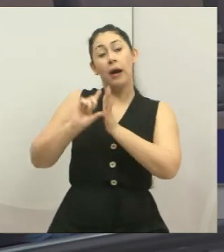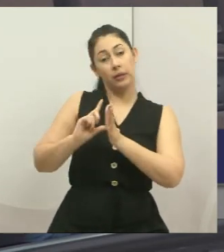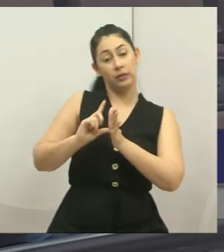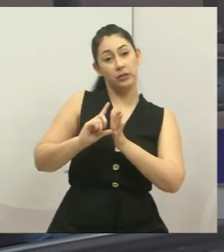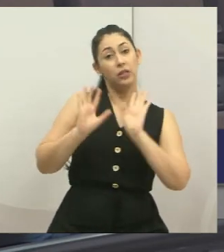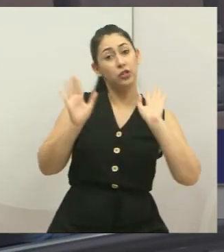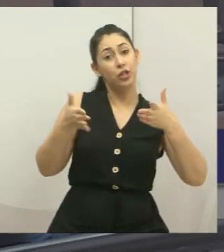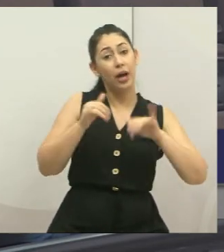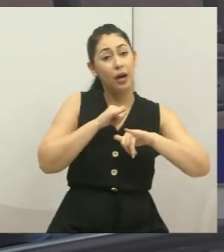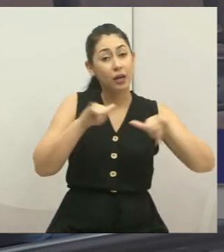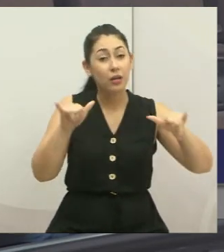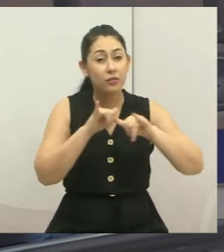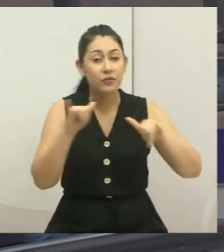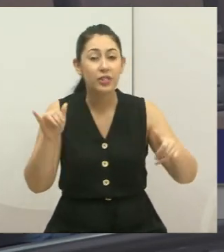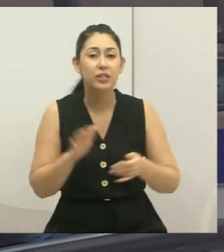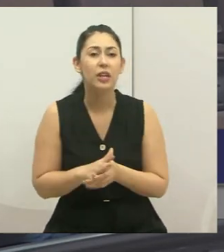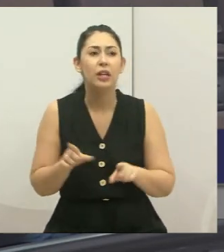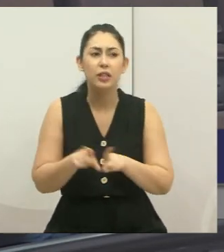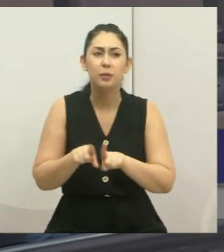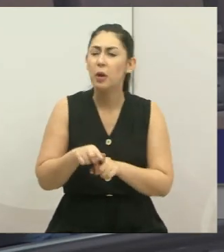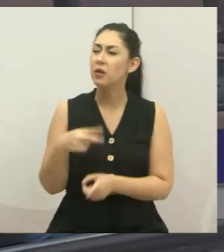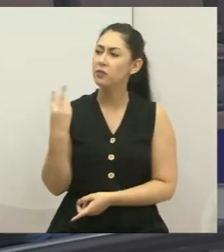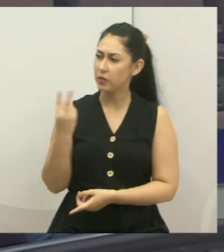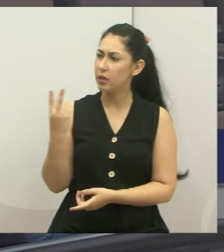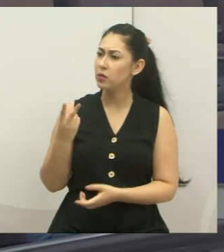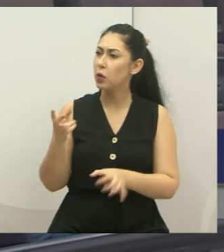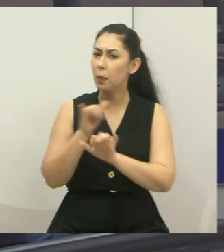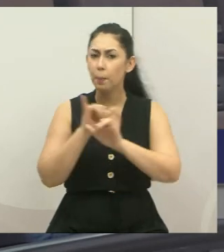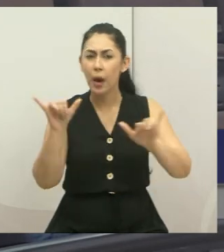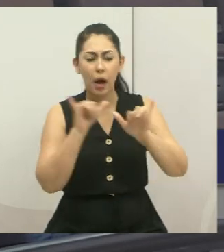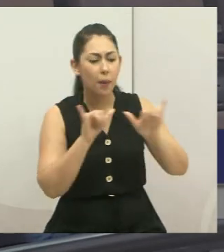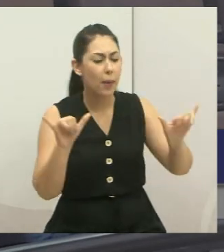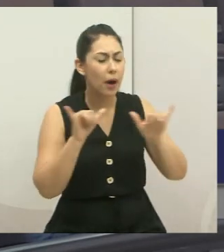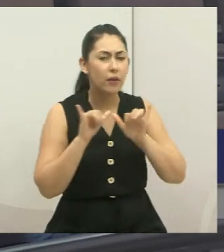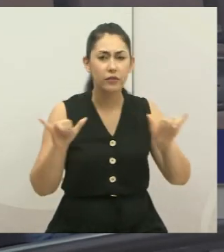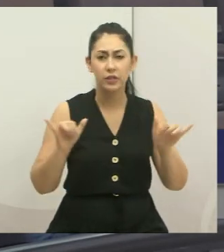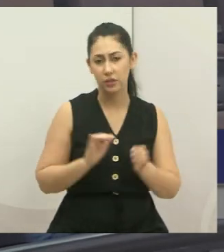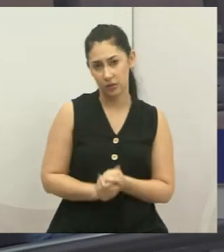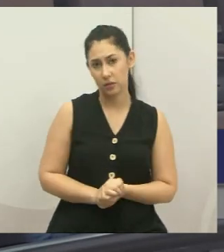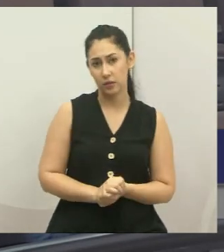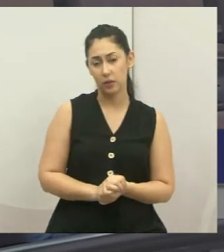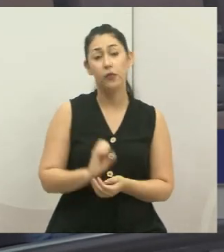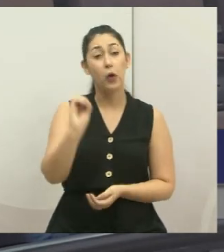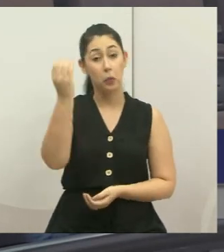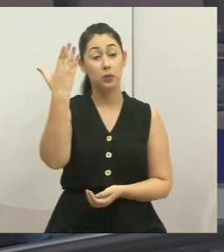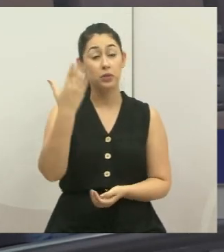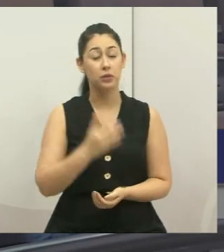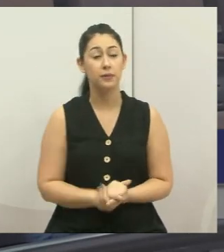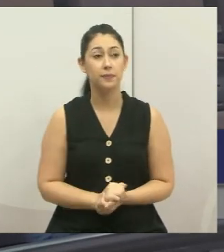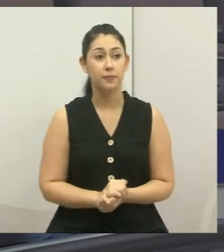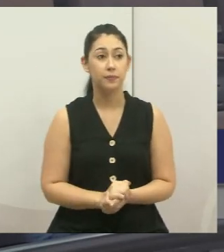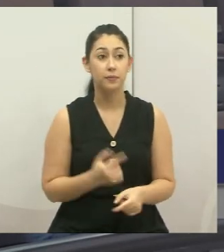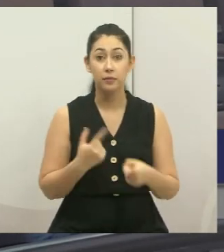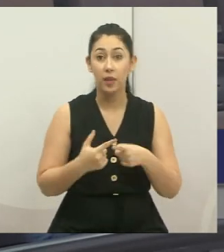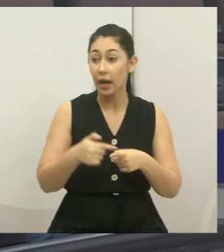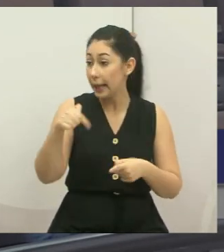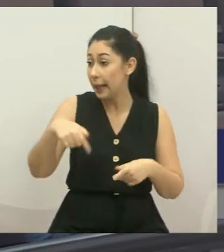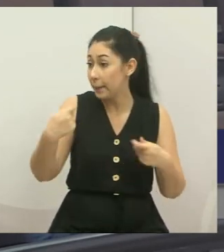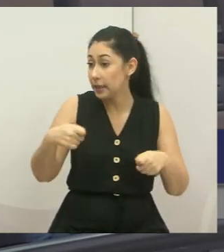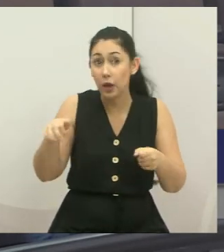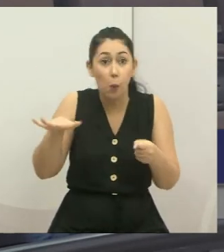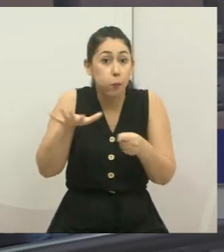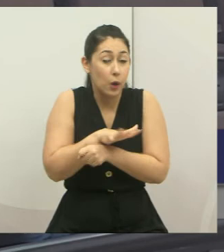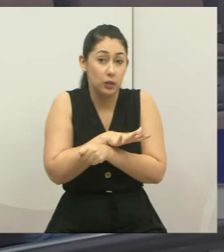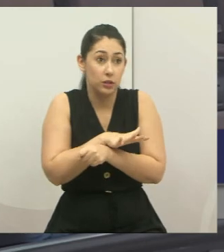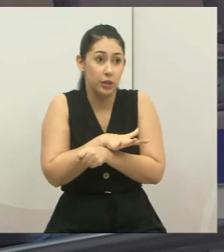antecedentes, já vão os vereadores mesmo, o pessoal aí já vai colocando nos intervalos, anunciando que isso vai acontecer. Porque era para estar repleto isso aqui.